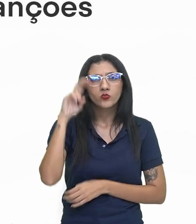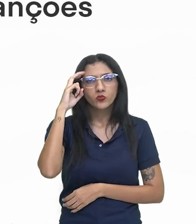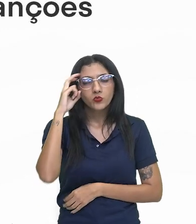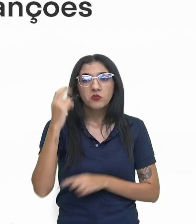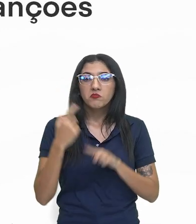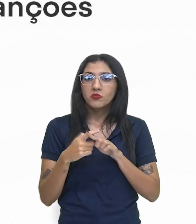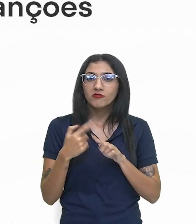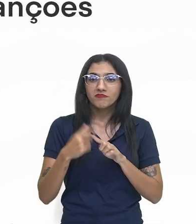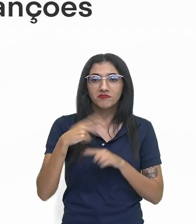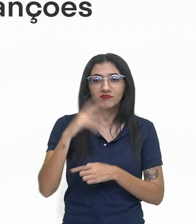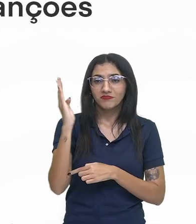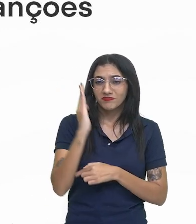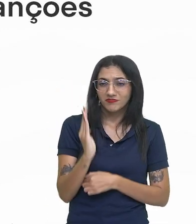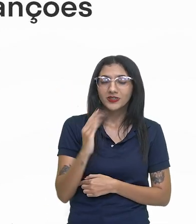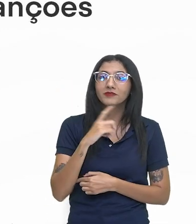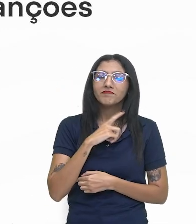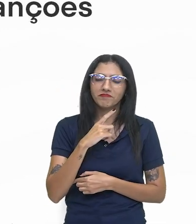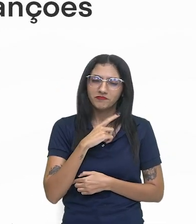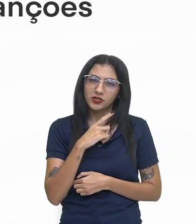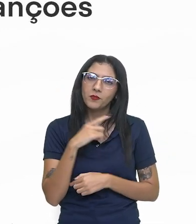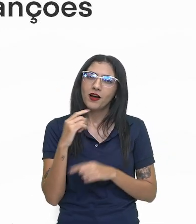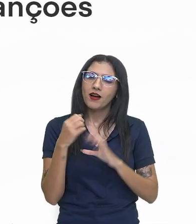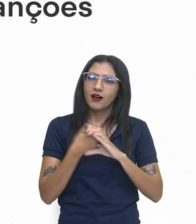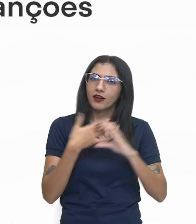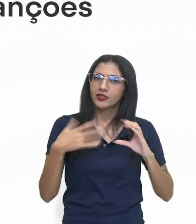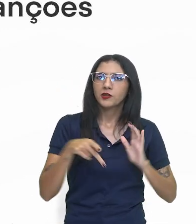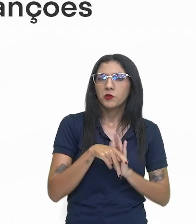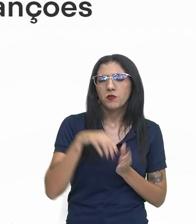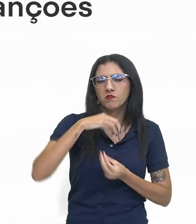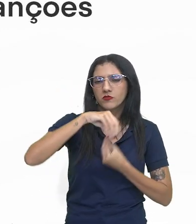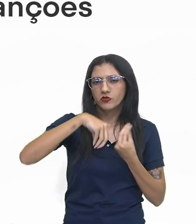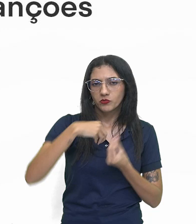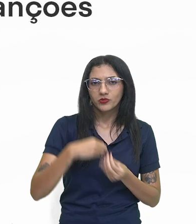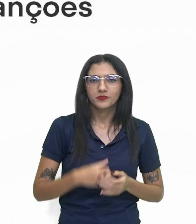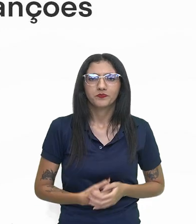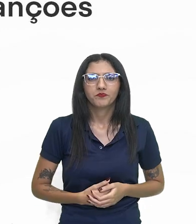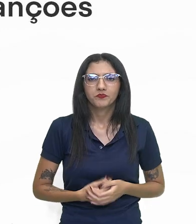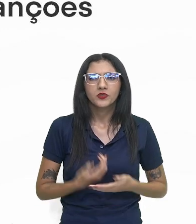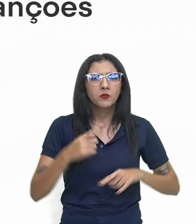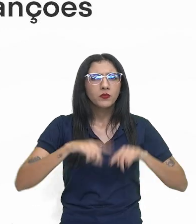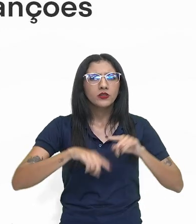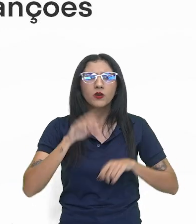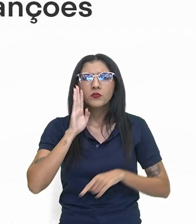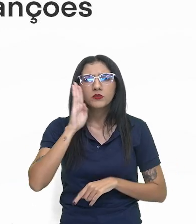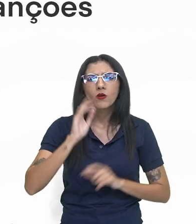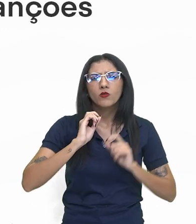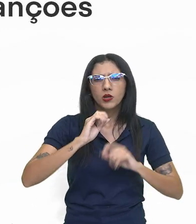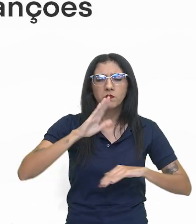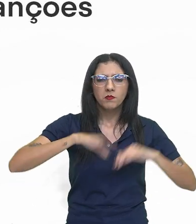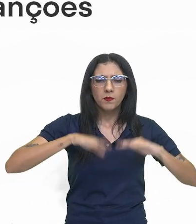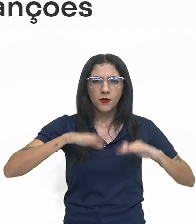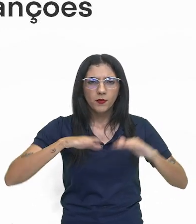nosso Brasil ele é marcado por essa miscigenação. Os instrumentos mais comuns incluem tambores, pandeiros,